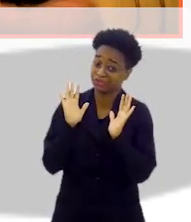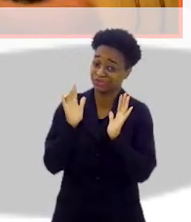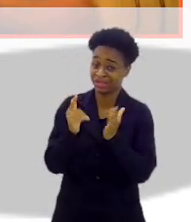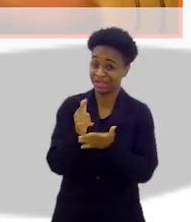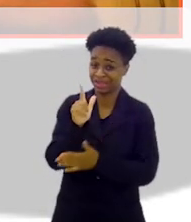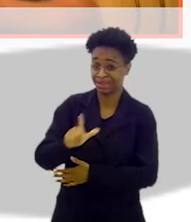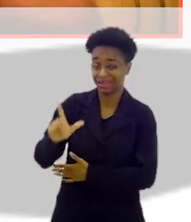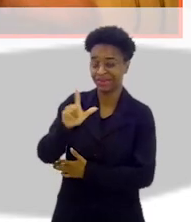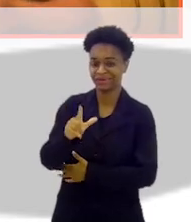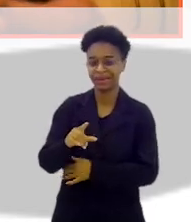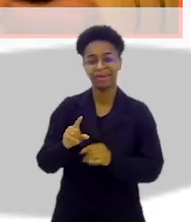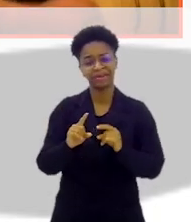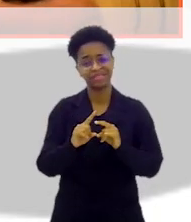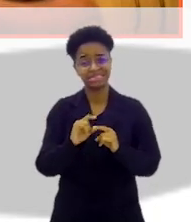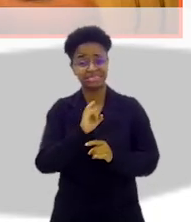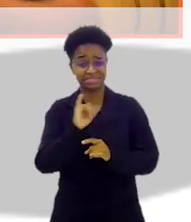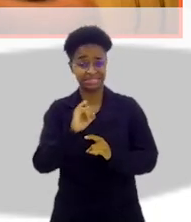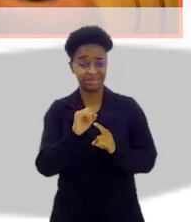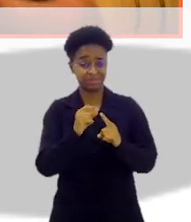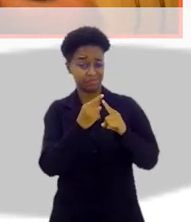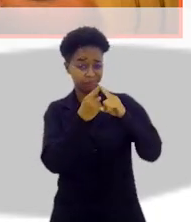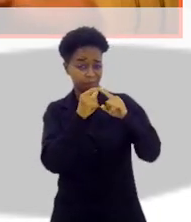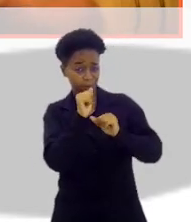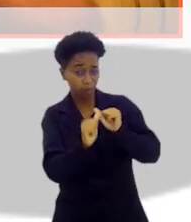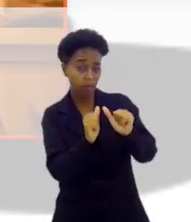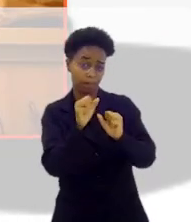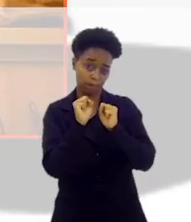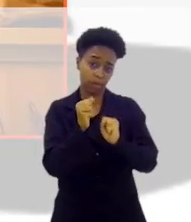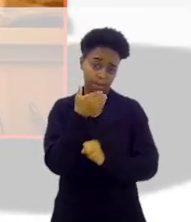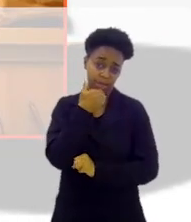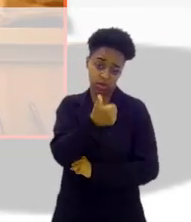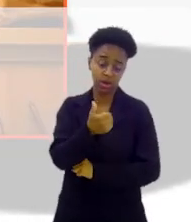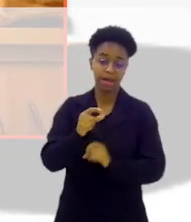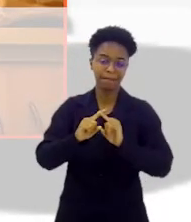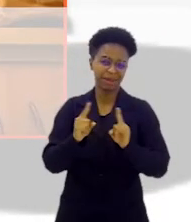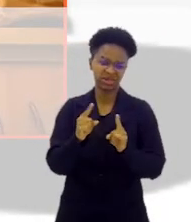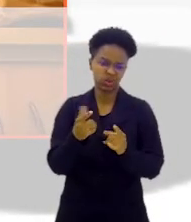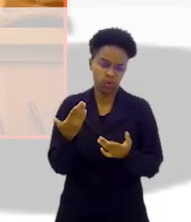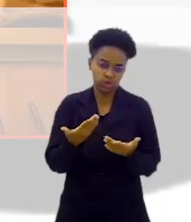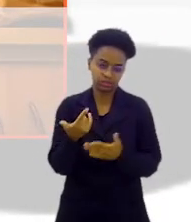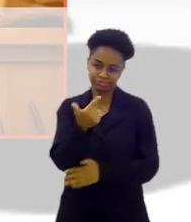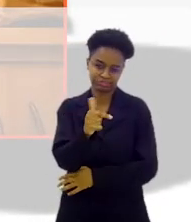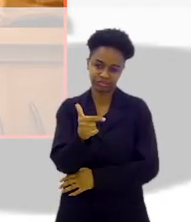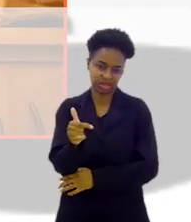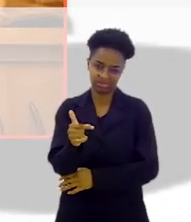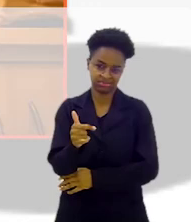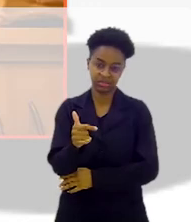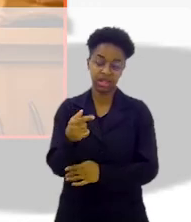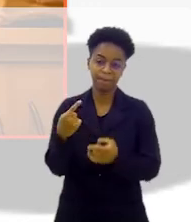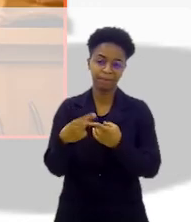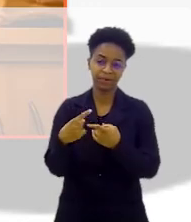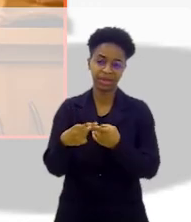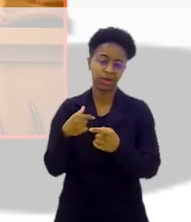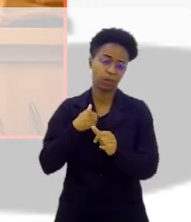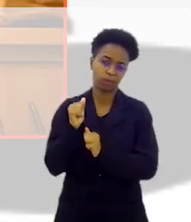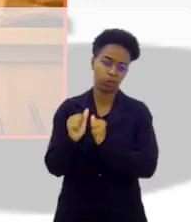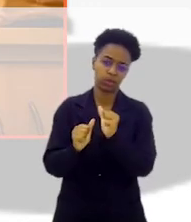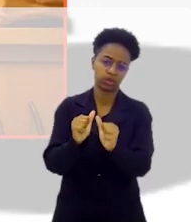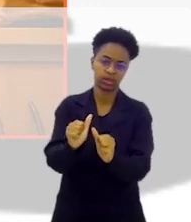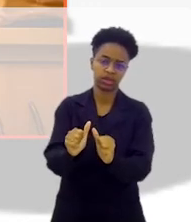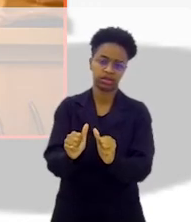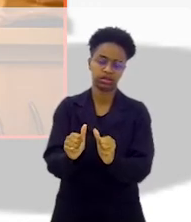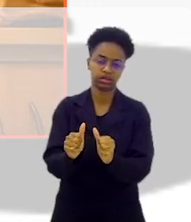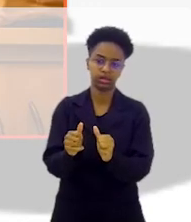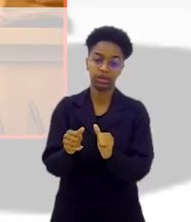literatura. Modificados poderiam melhorar, mas esses livros, eles não existem mais, porque eu me dei ao luxo de